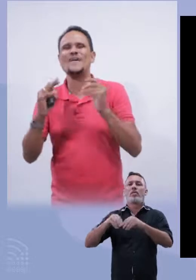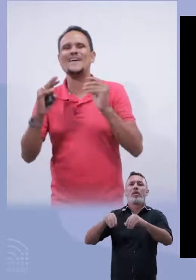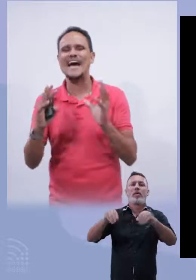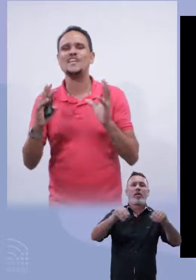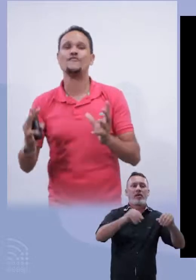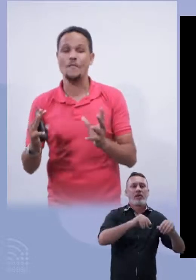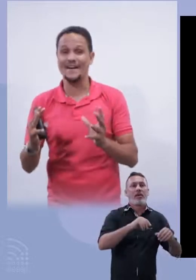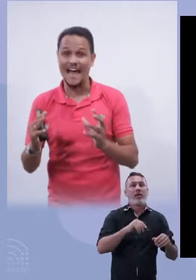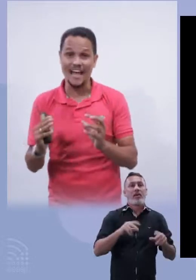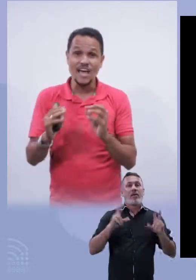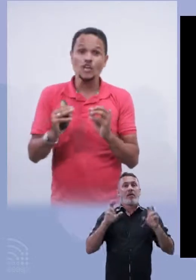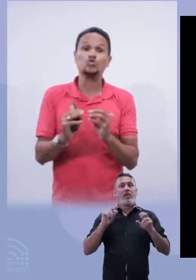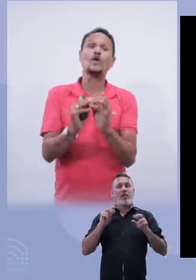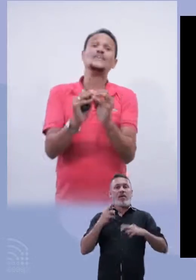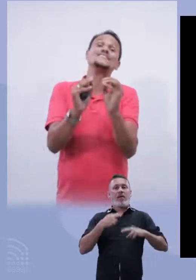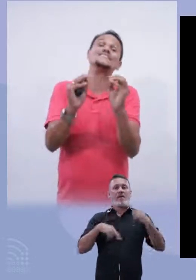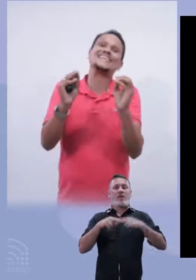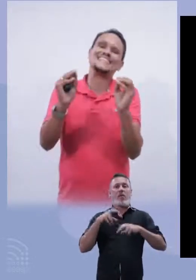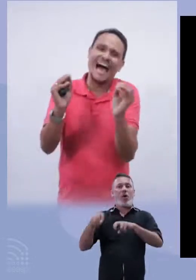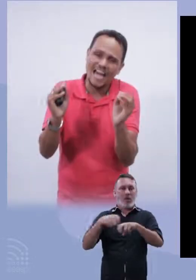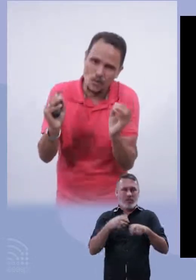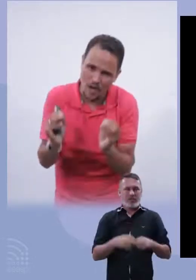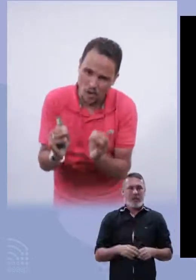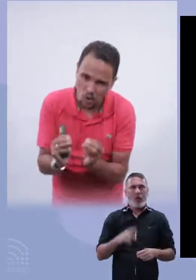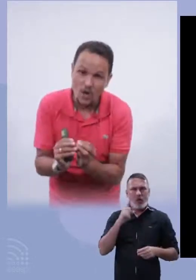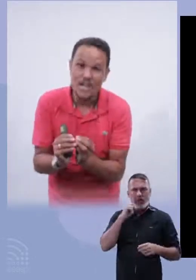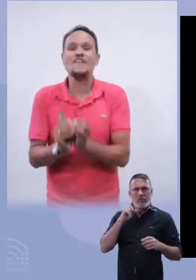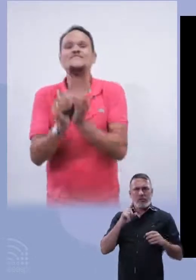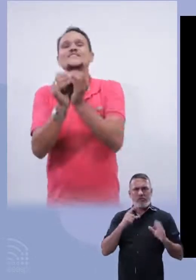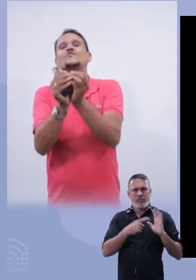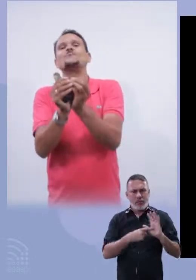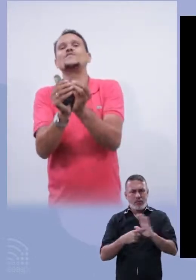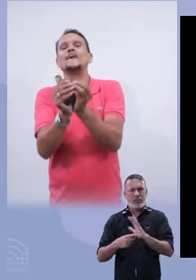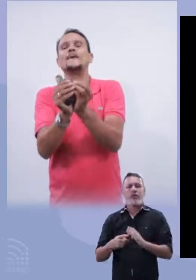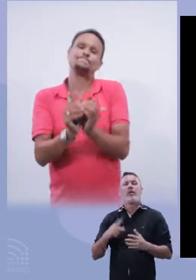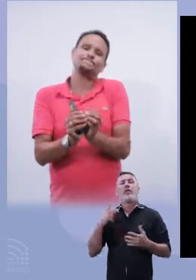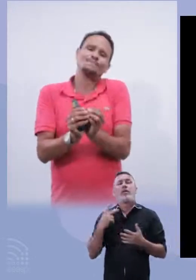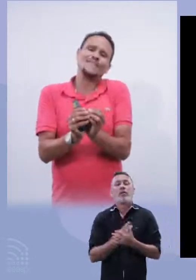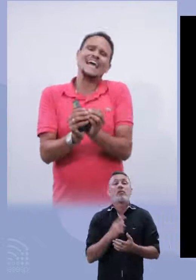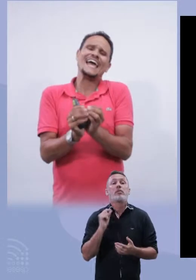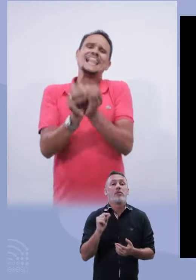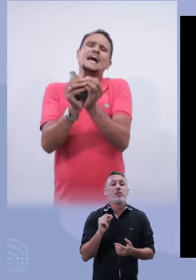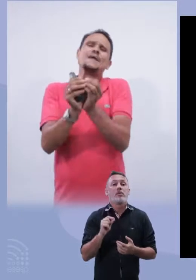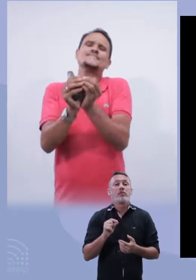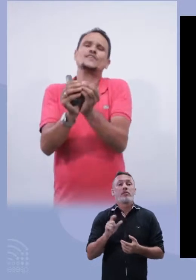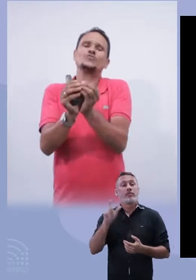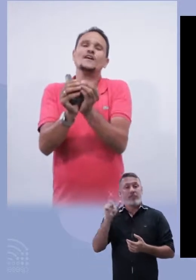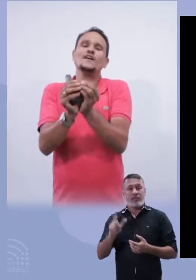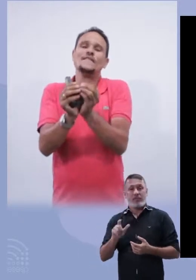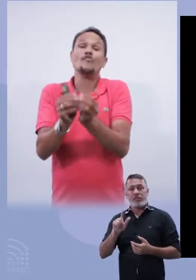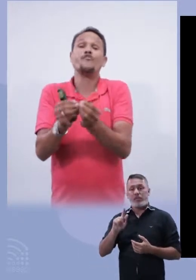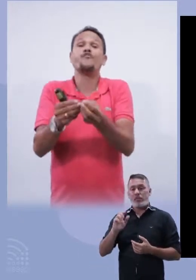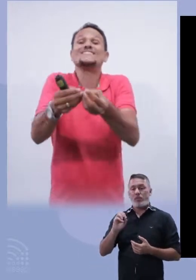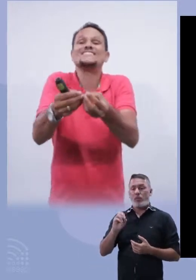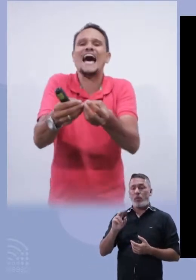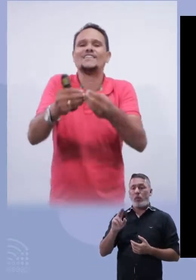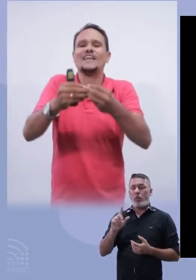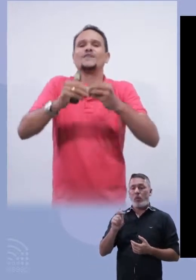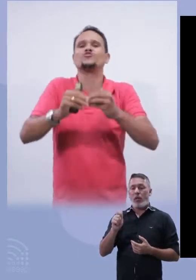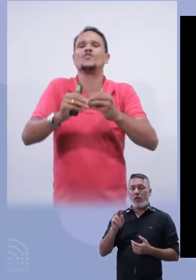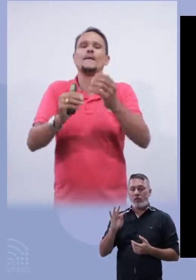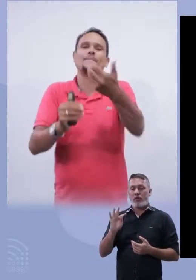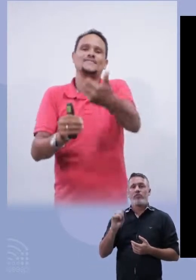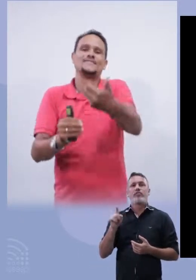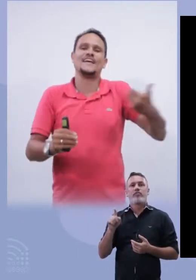aparecer como uma ideia de reforma agrária. Todo esse cenário, meu aluno, vai fazer com que ele acabe sendo, né,